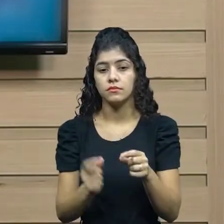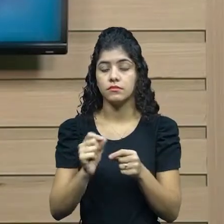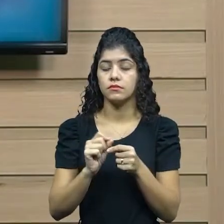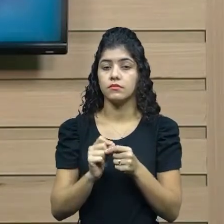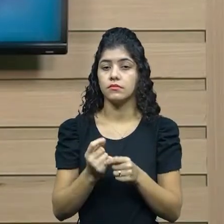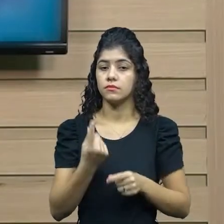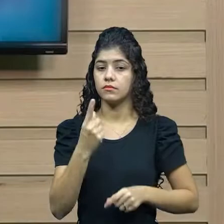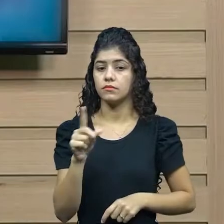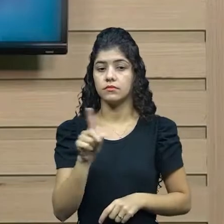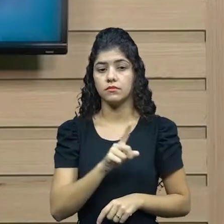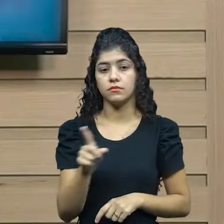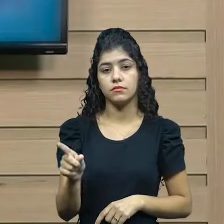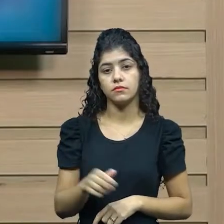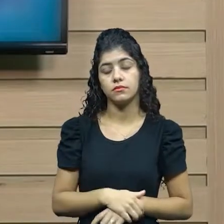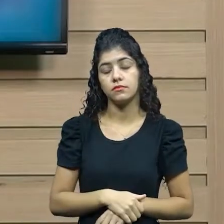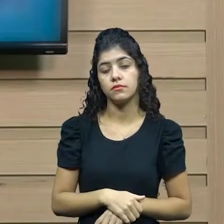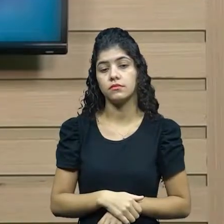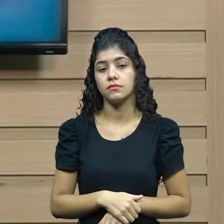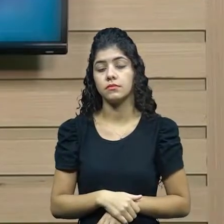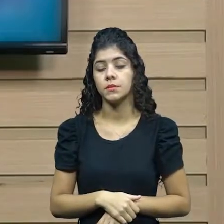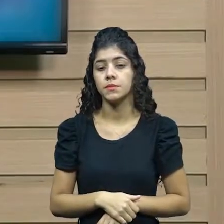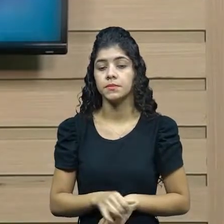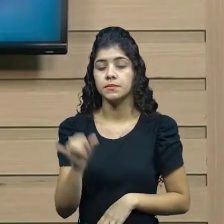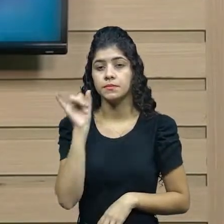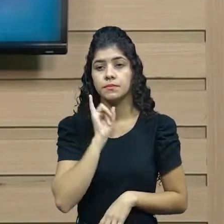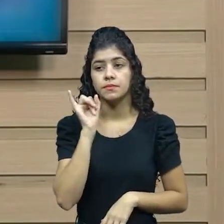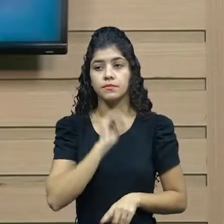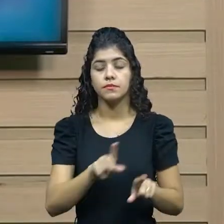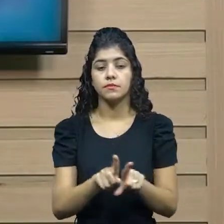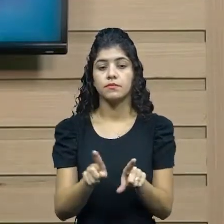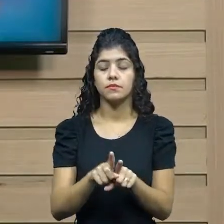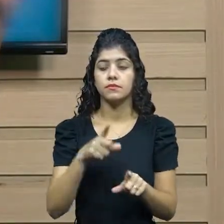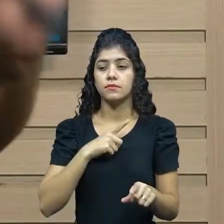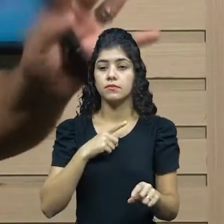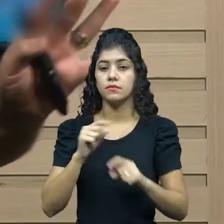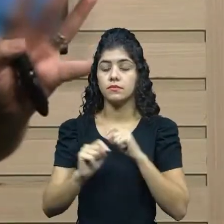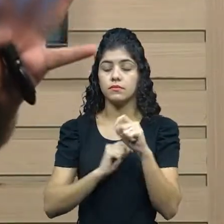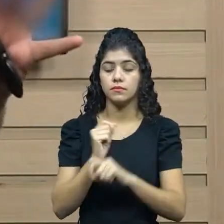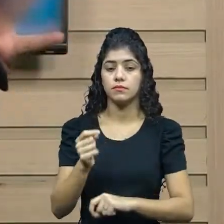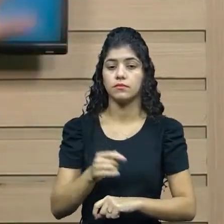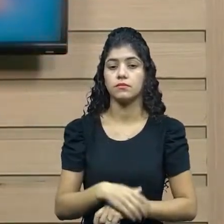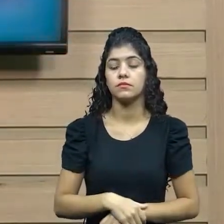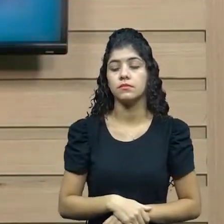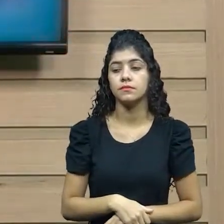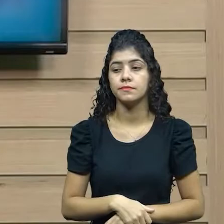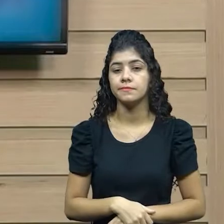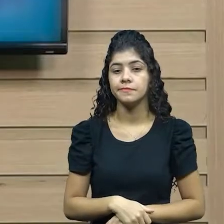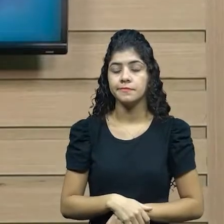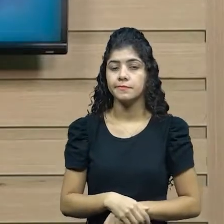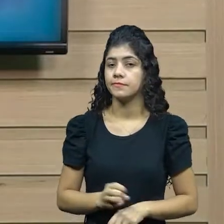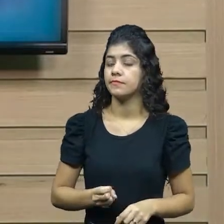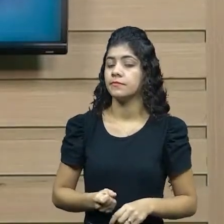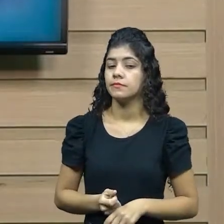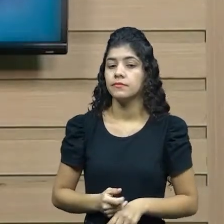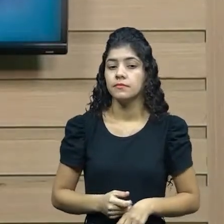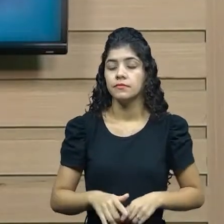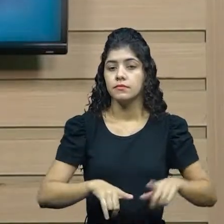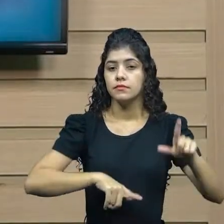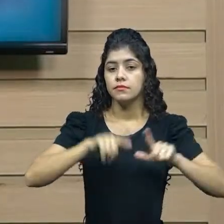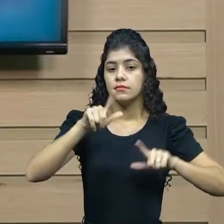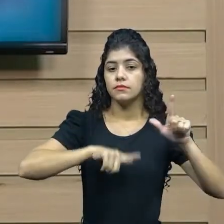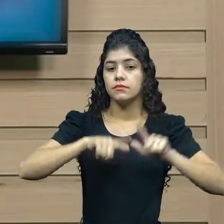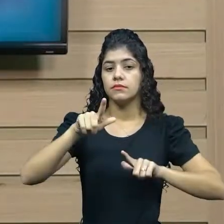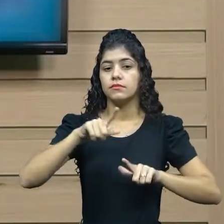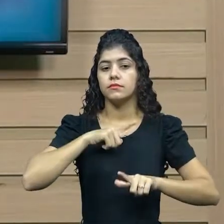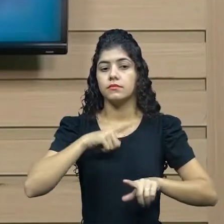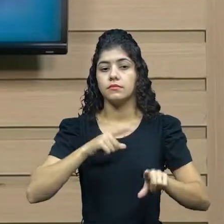ação, não é somente publicitar. Por exemplo, se eu entrego um folheto ou passo uma propaganda na televisão, é somente